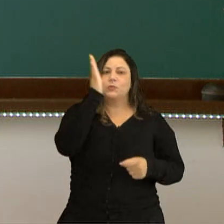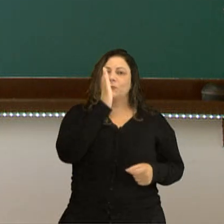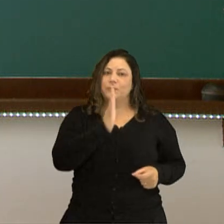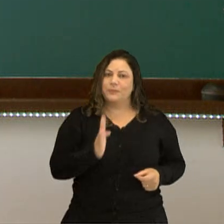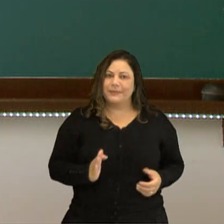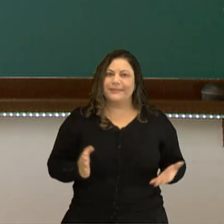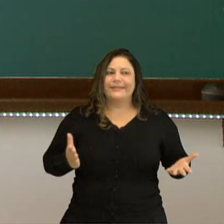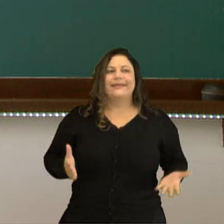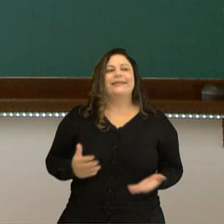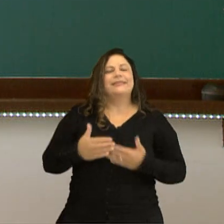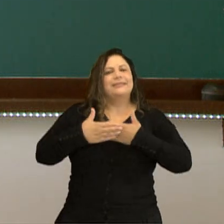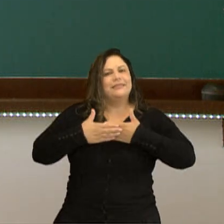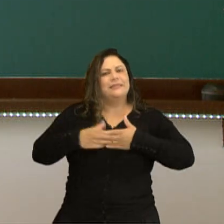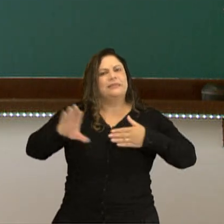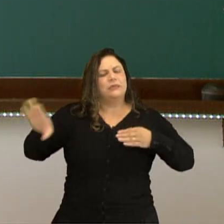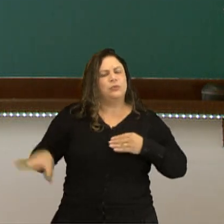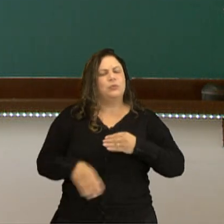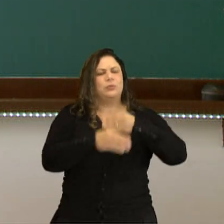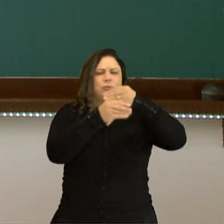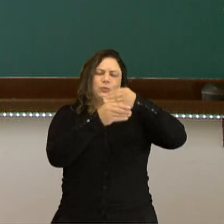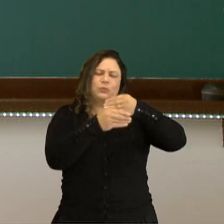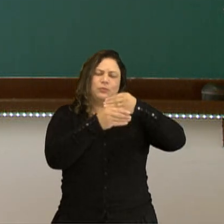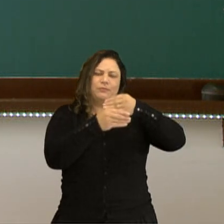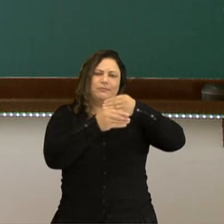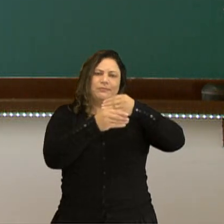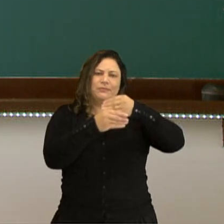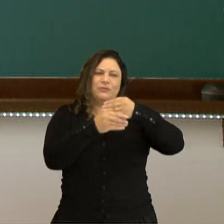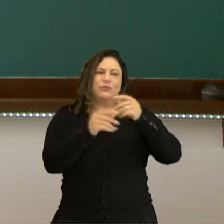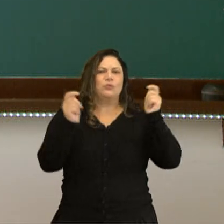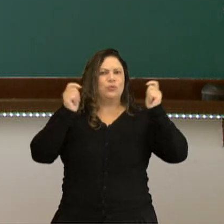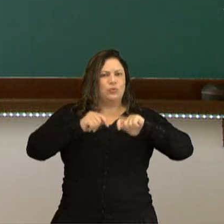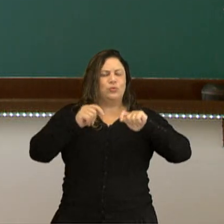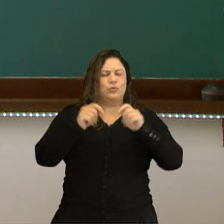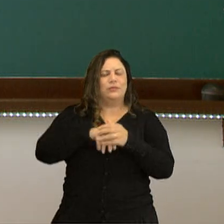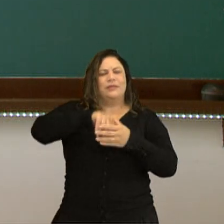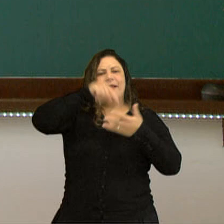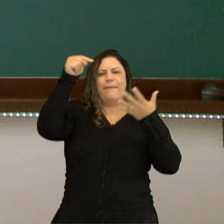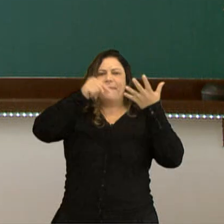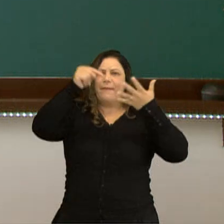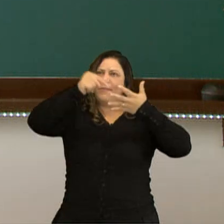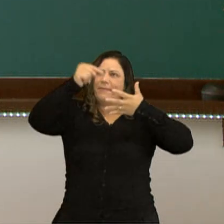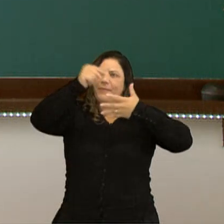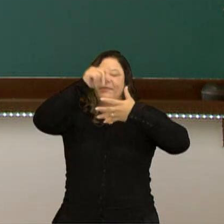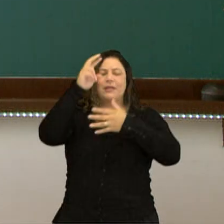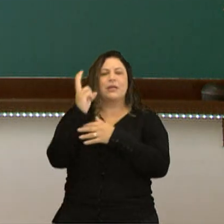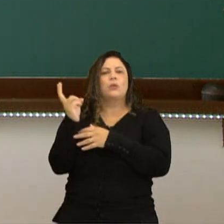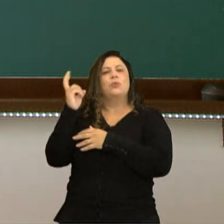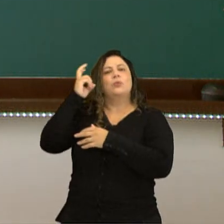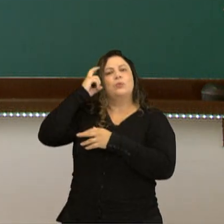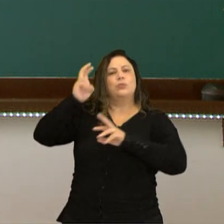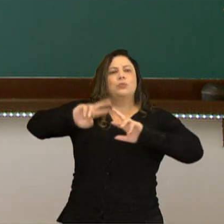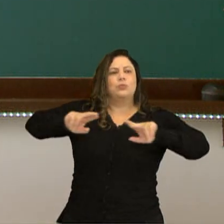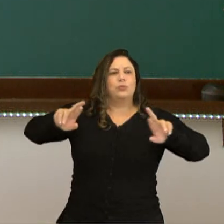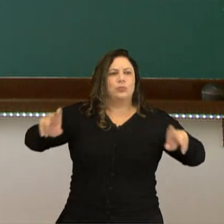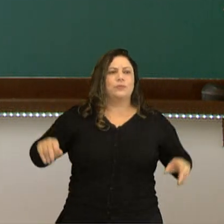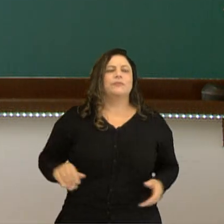e se junta a esse caldeirão cultural de novas formas de produzir